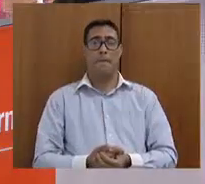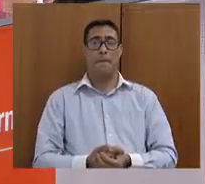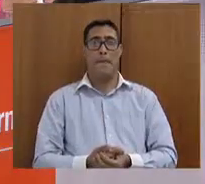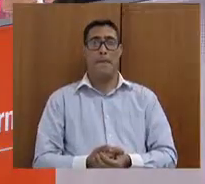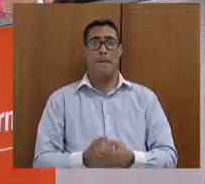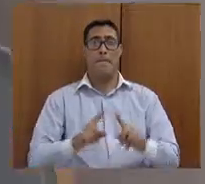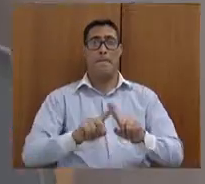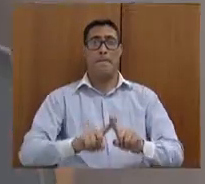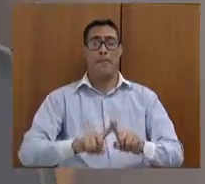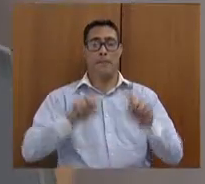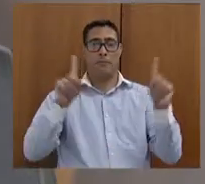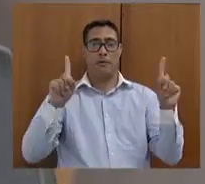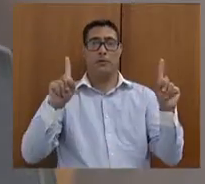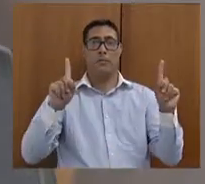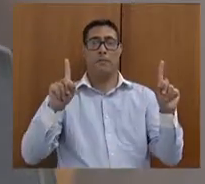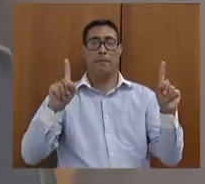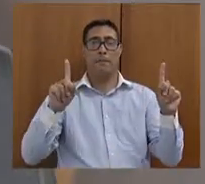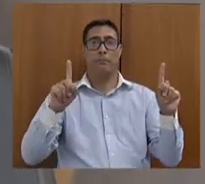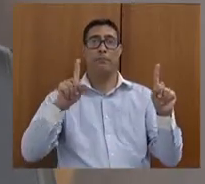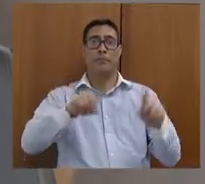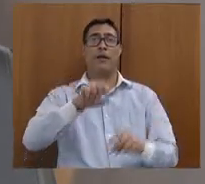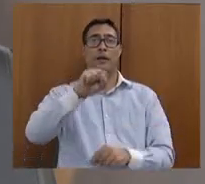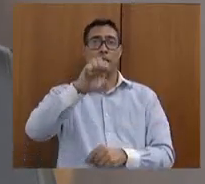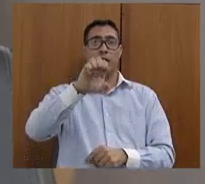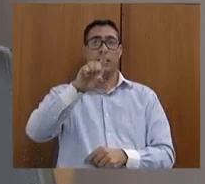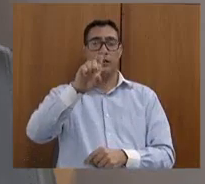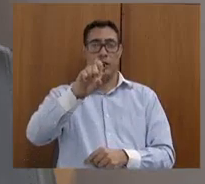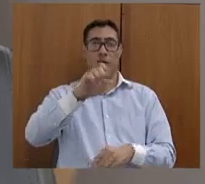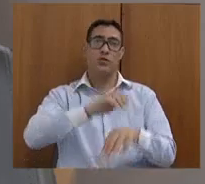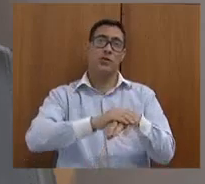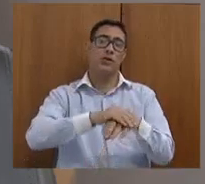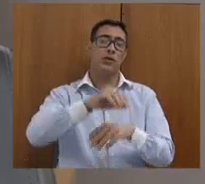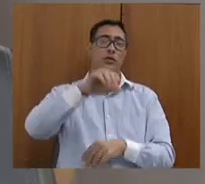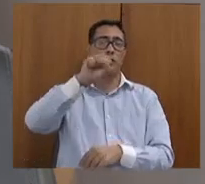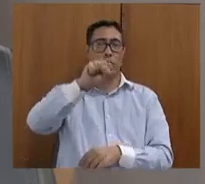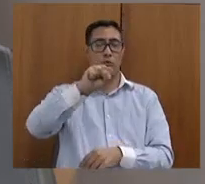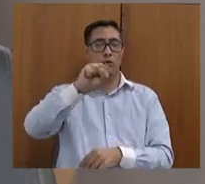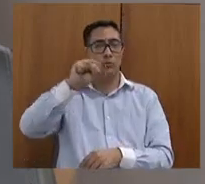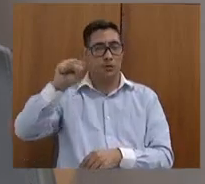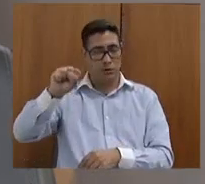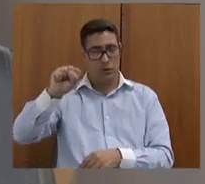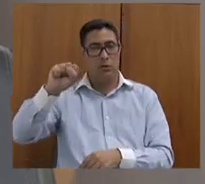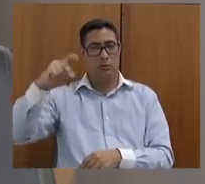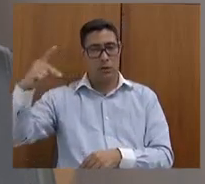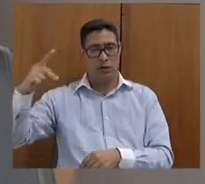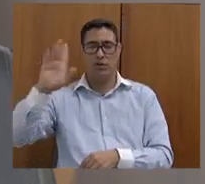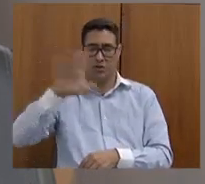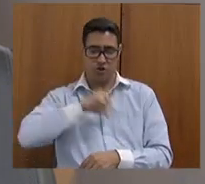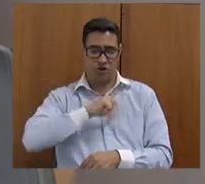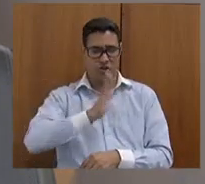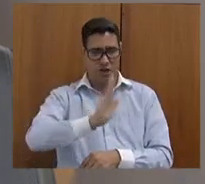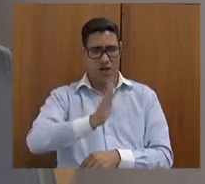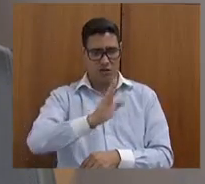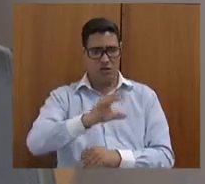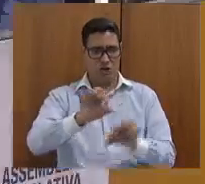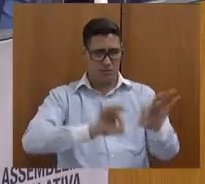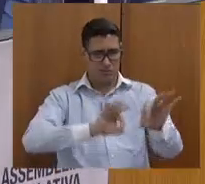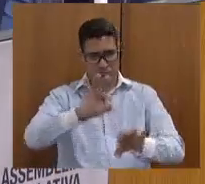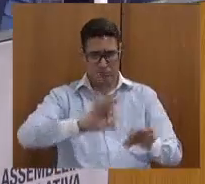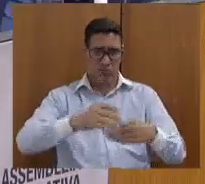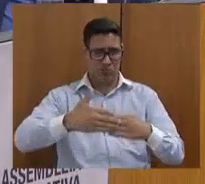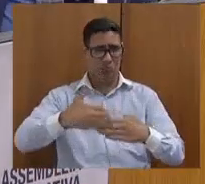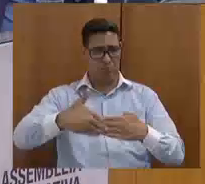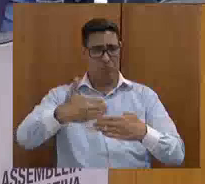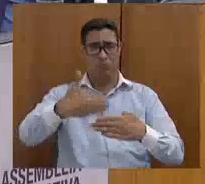quanto a sede da sua independência de São Sebastião Nós já estamos com encaminhamento então reforça o compromisso